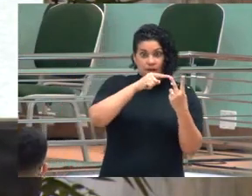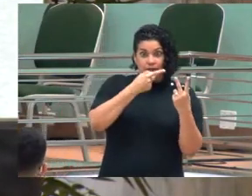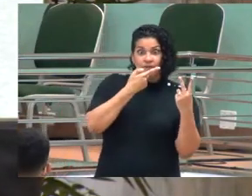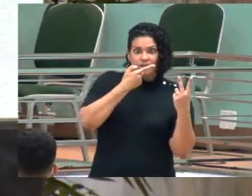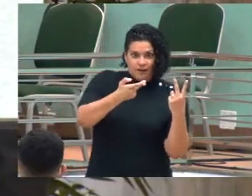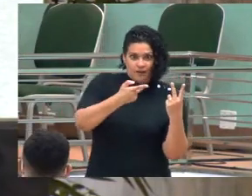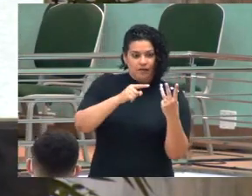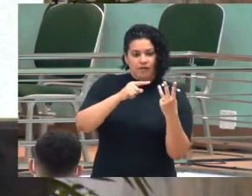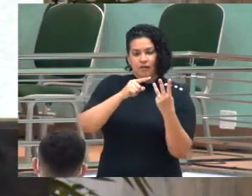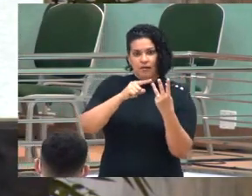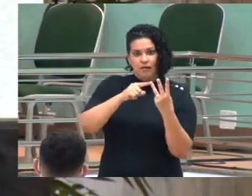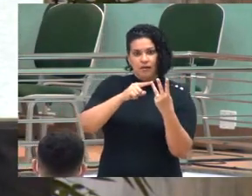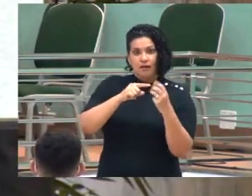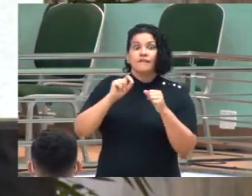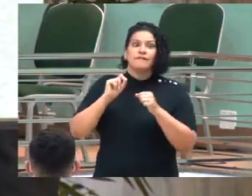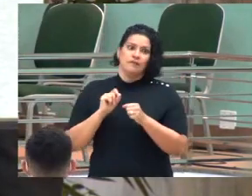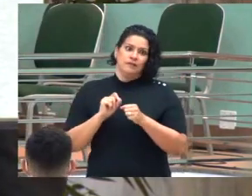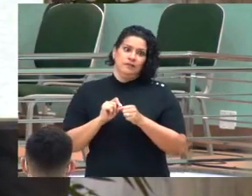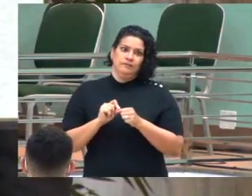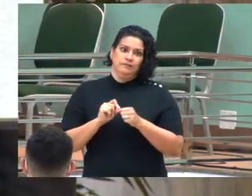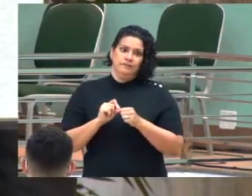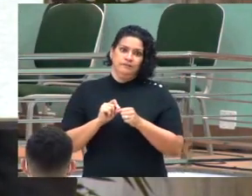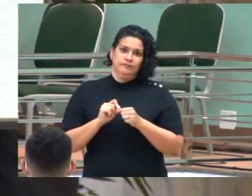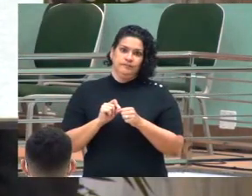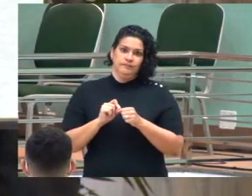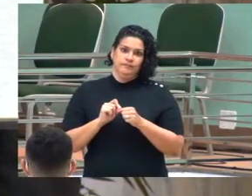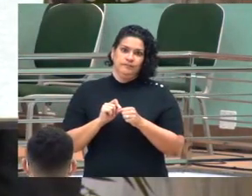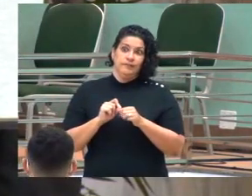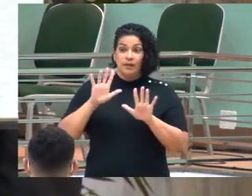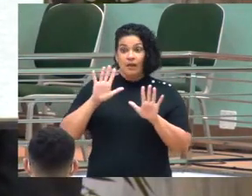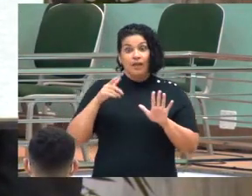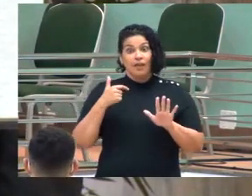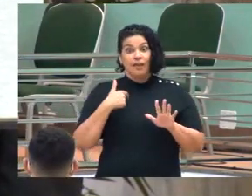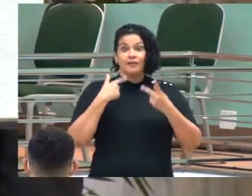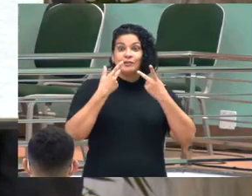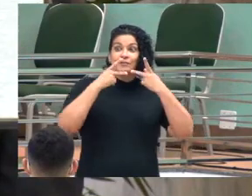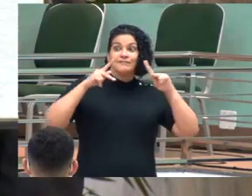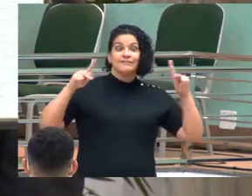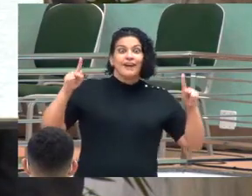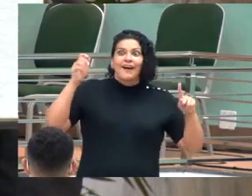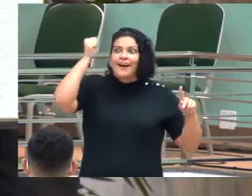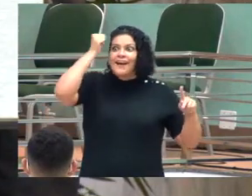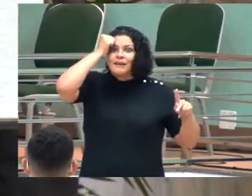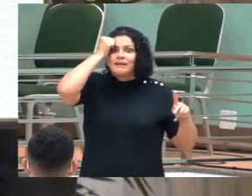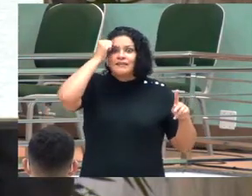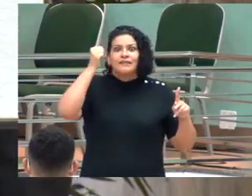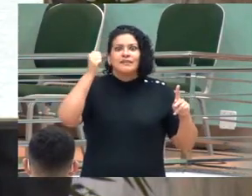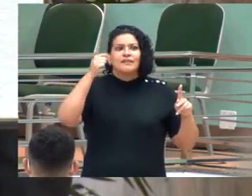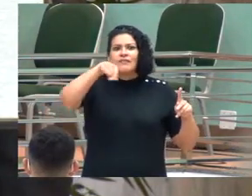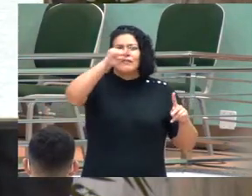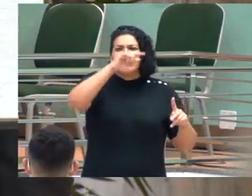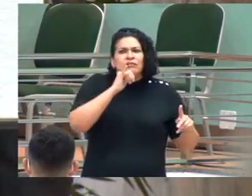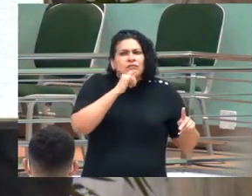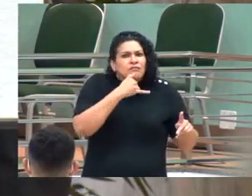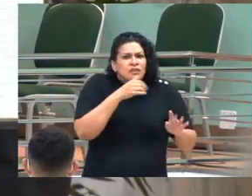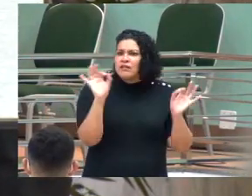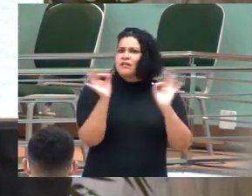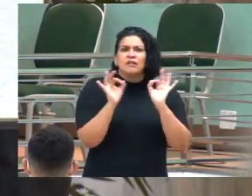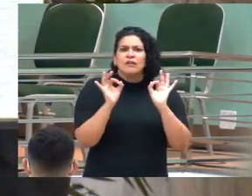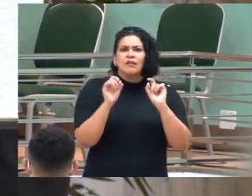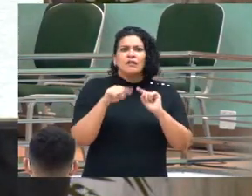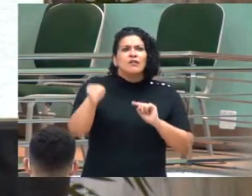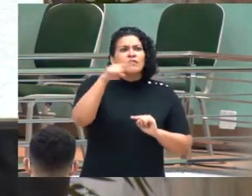Pregar sobre arrependimento não é tristeza. É alegria. É a oportunidade